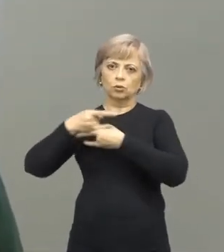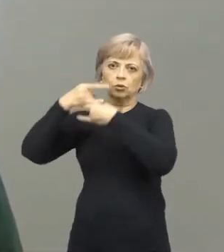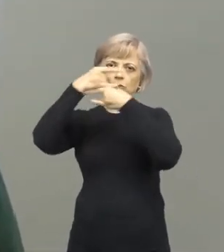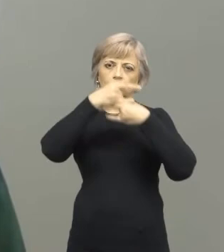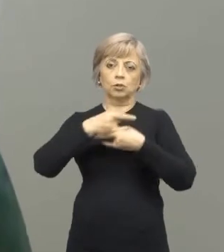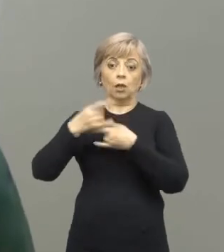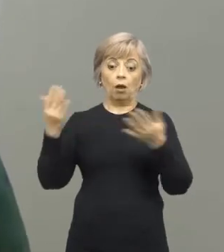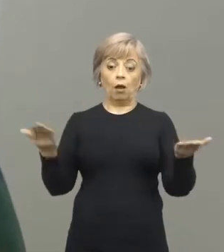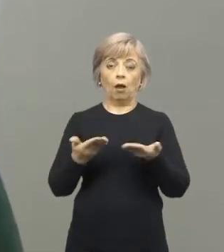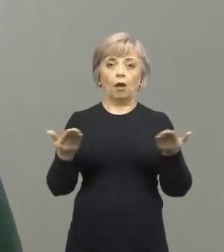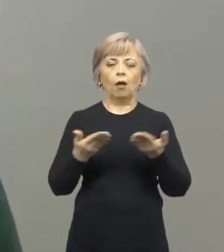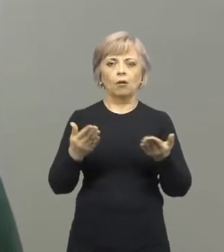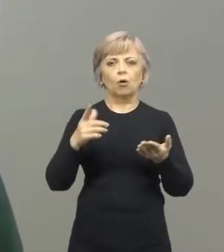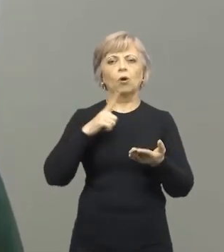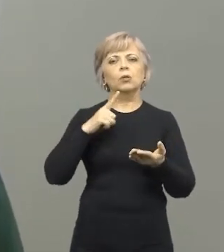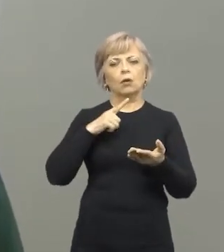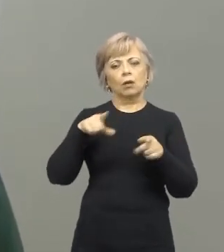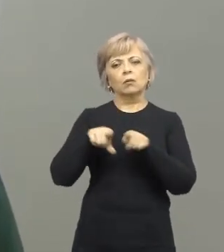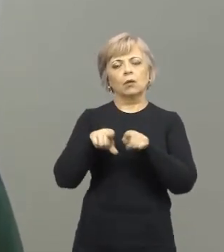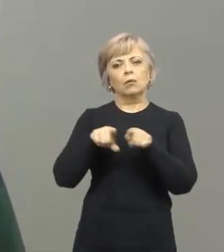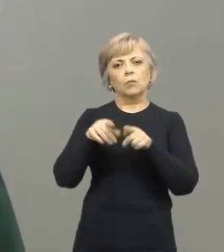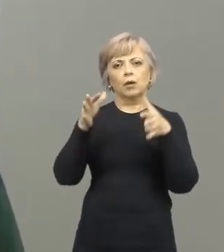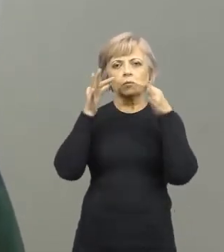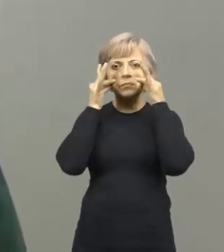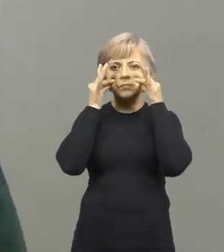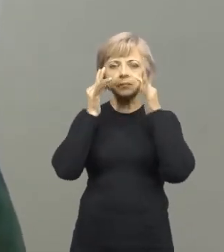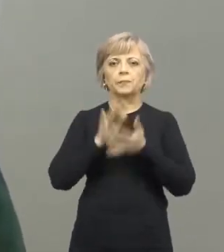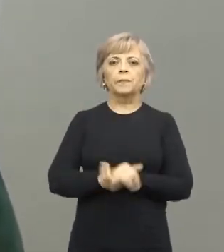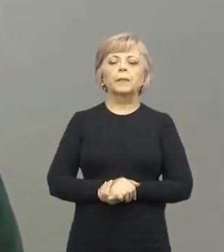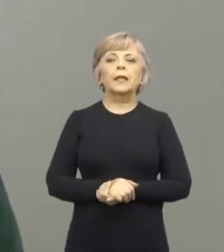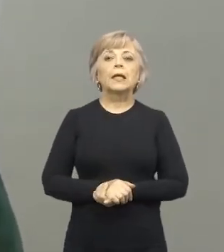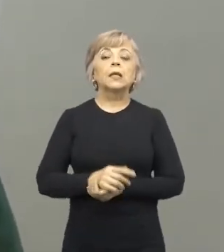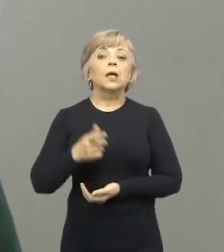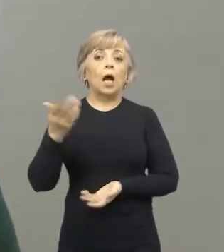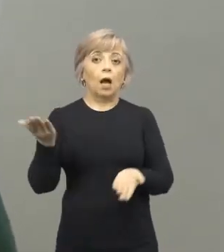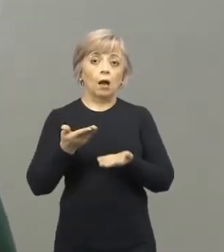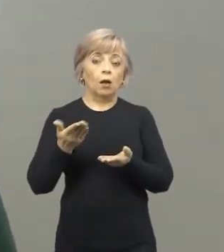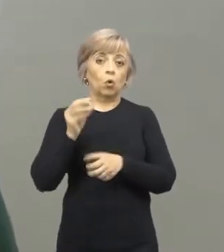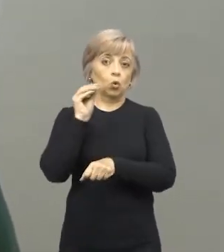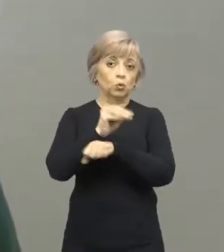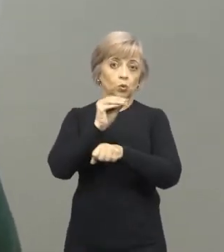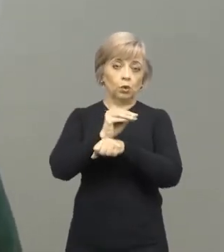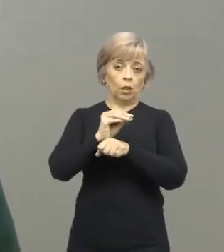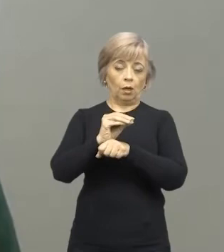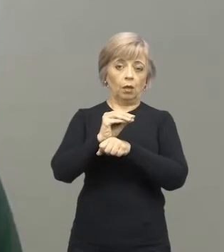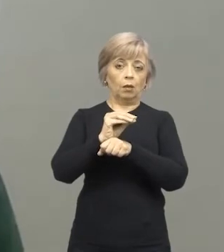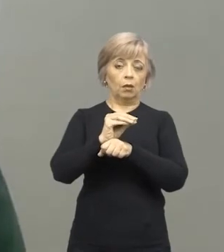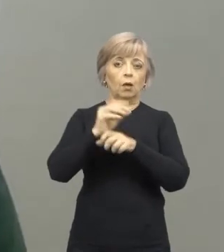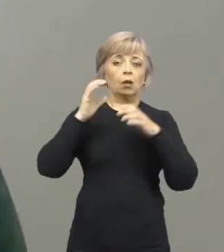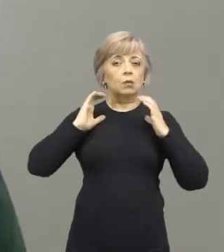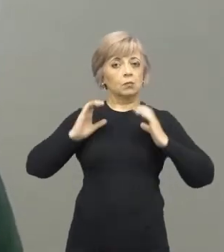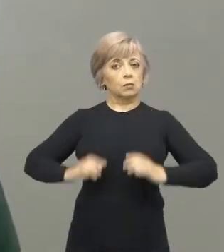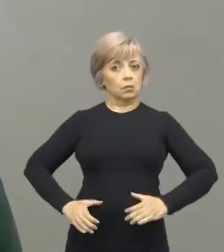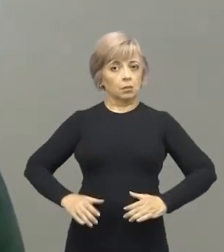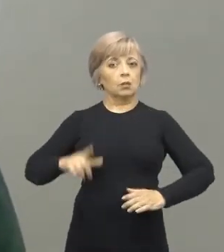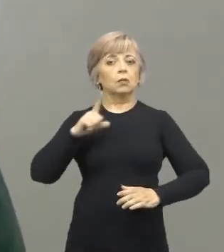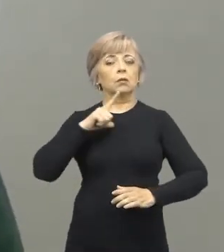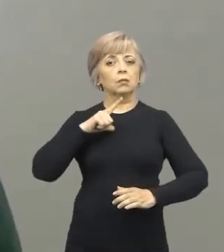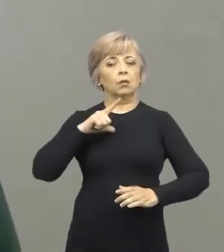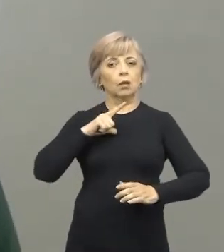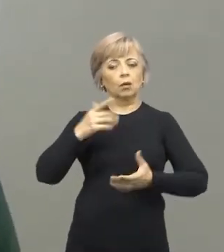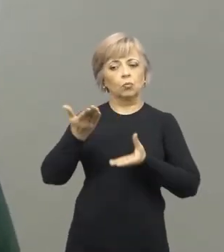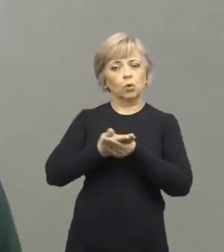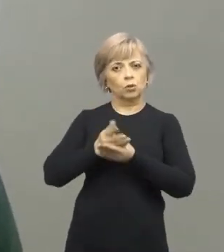digitais e agora também através de meios físicos. No âmbito da tutela da cidadania, os inquéritos continuaram a